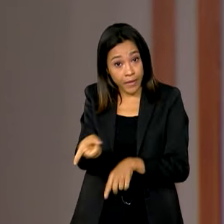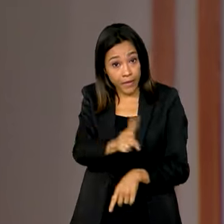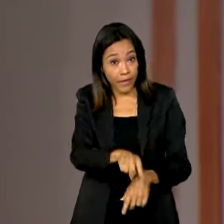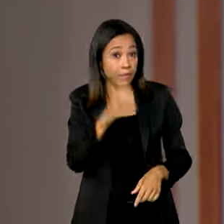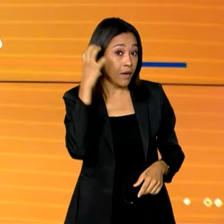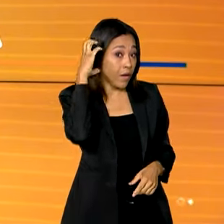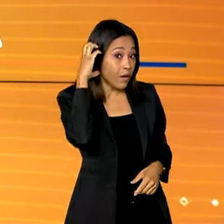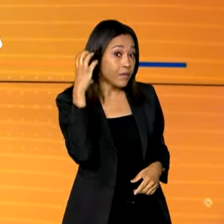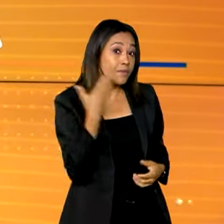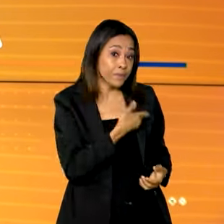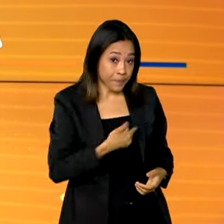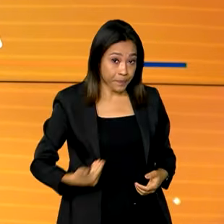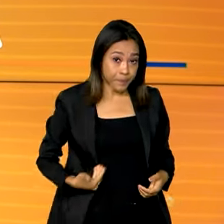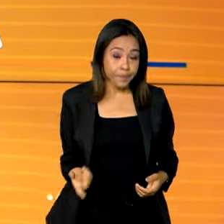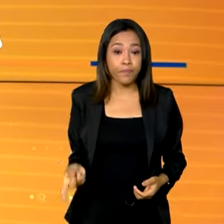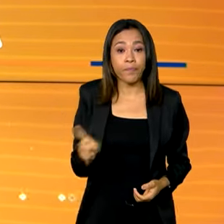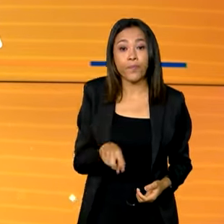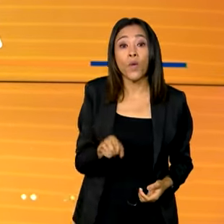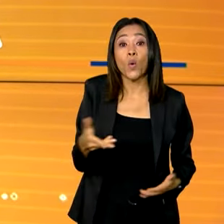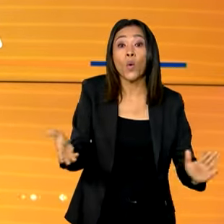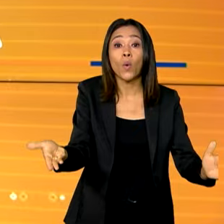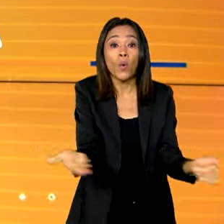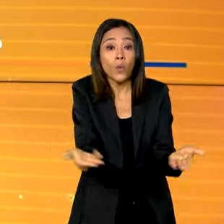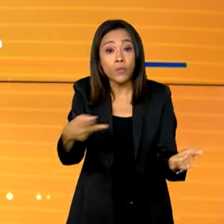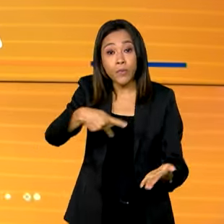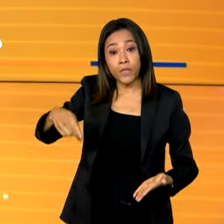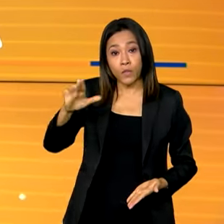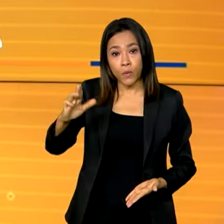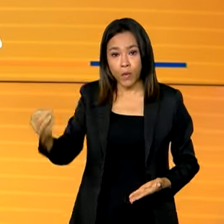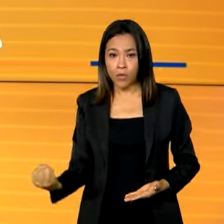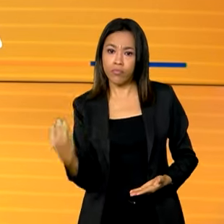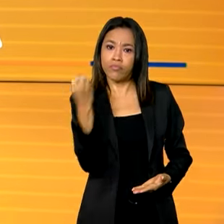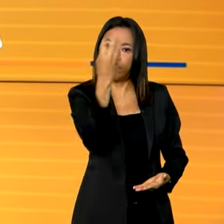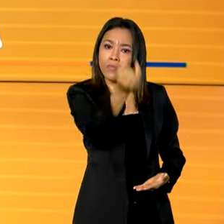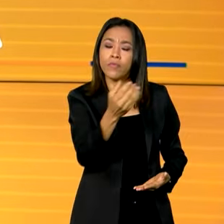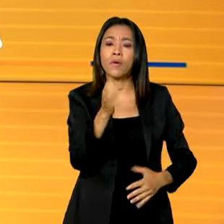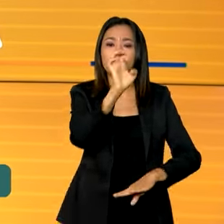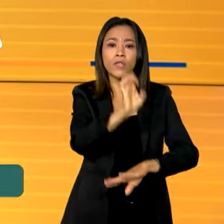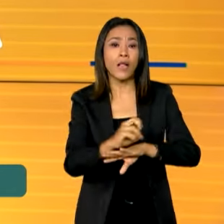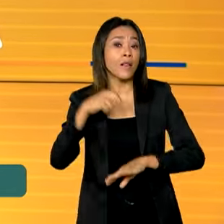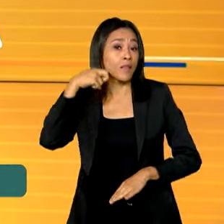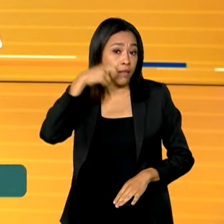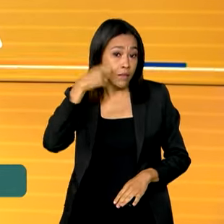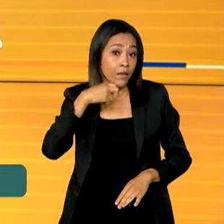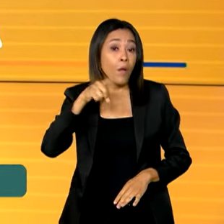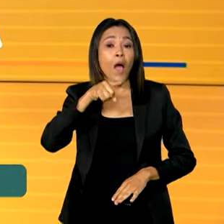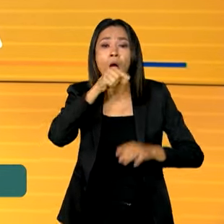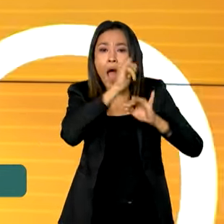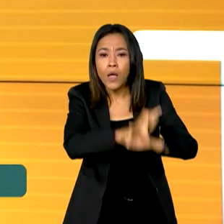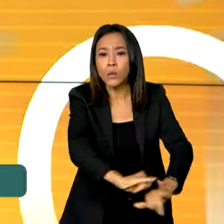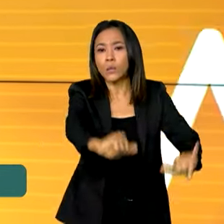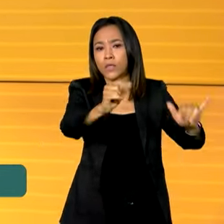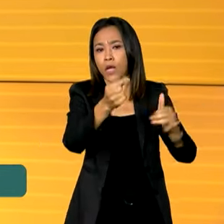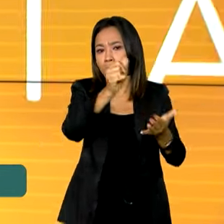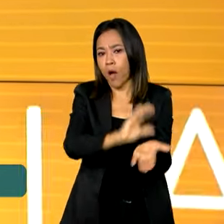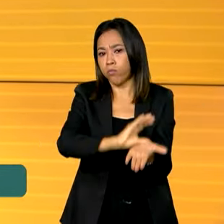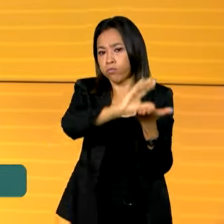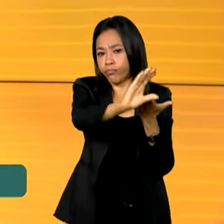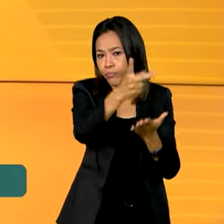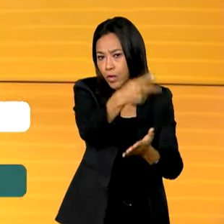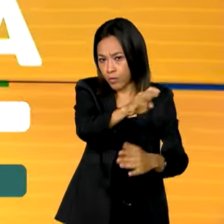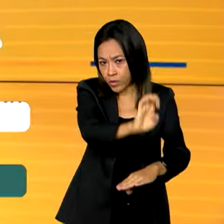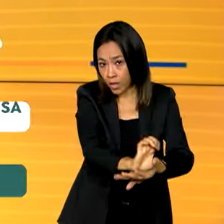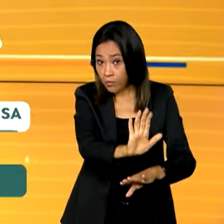Gov. Hoje o presidente Lula viaja para Natal para anunciar investimentos no estado do Rio Grande do Norte.